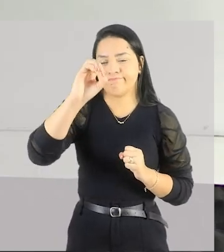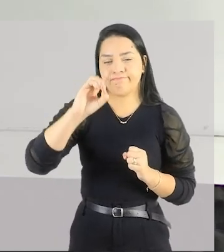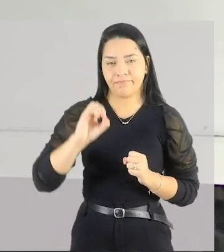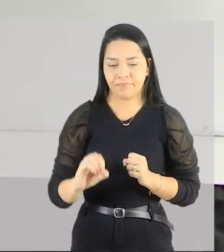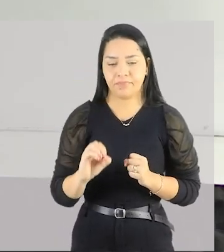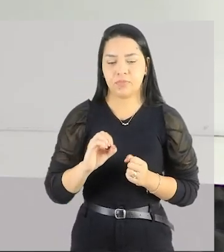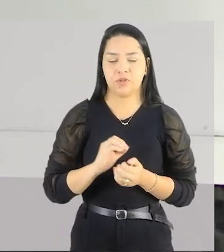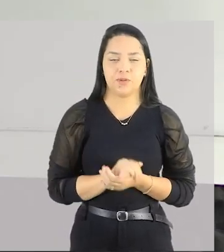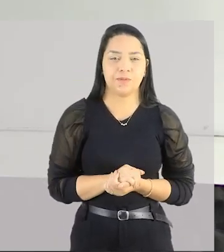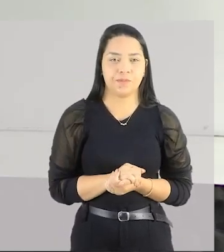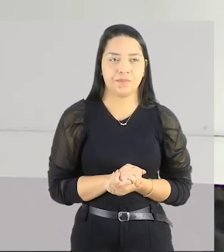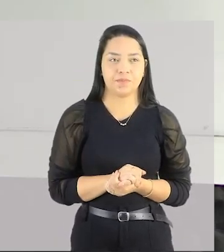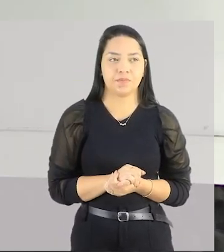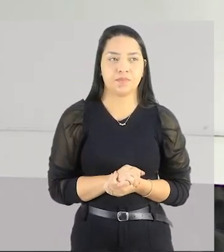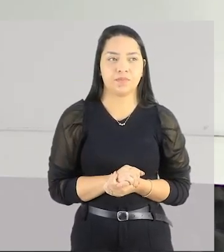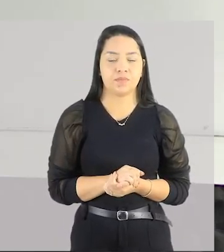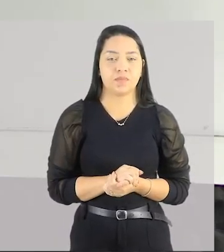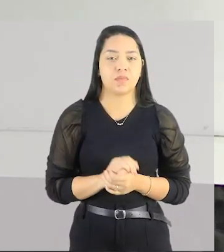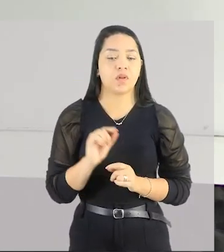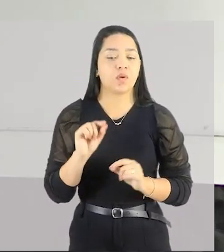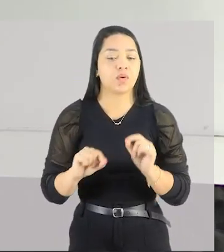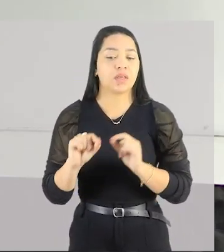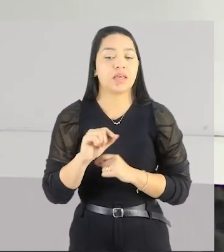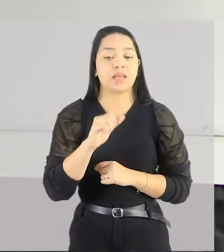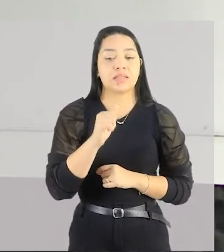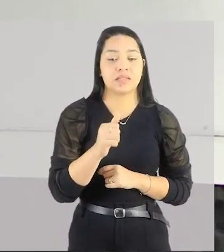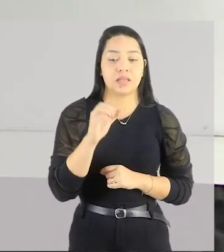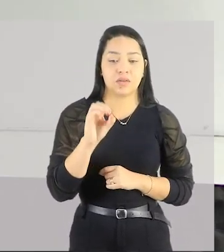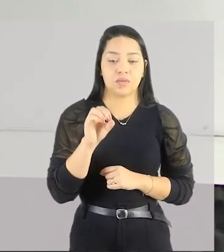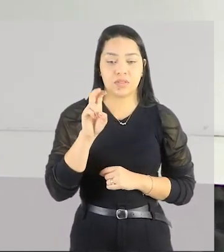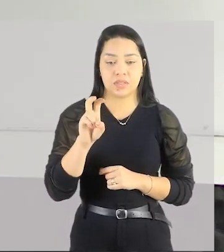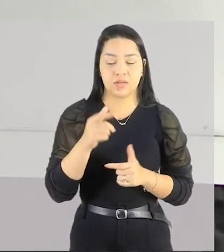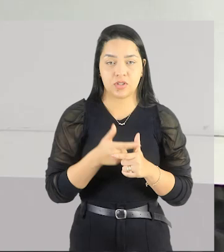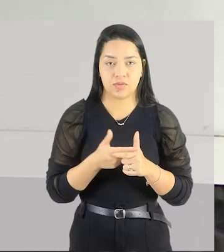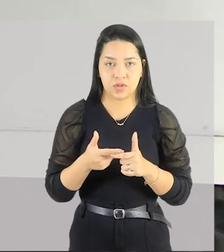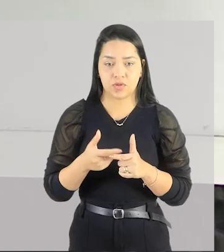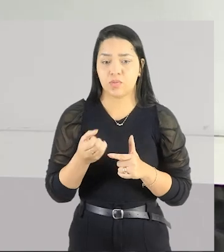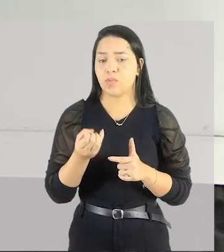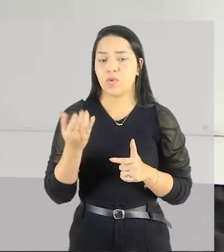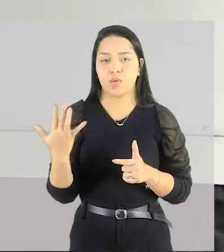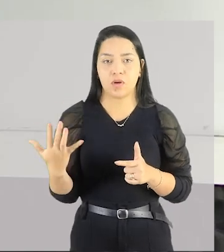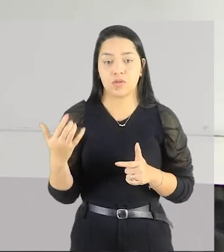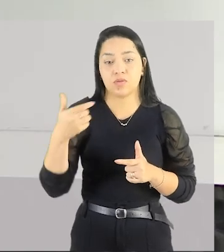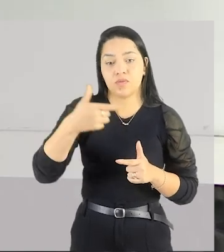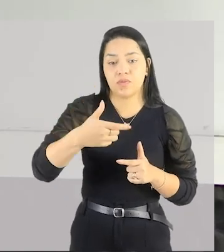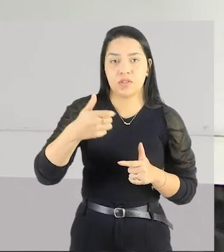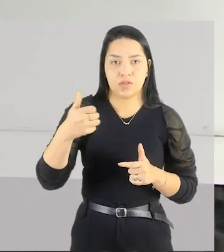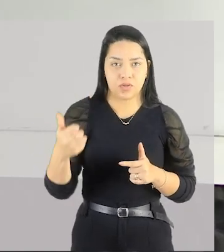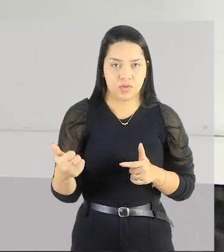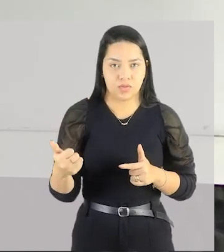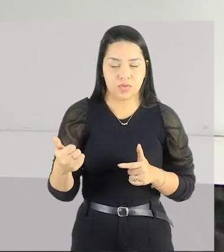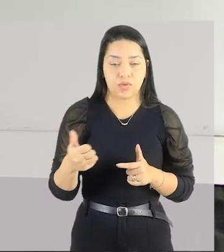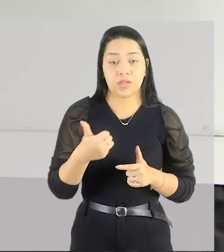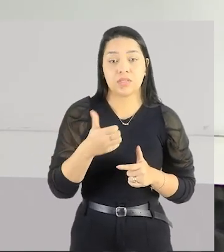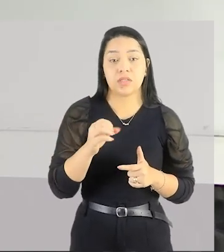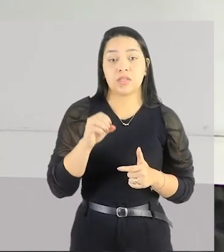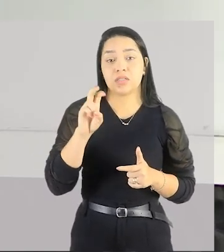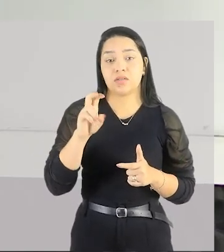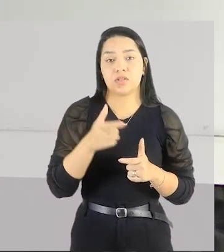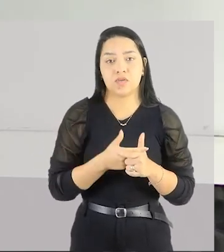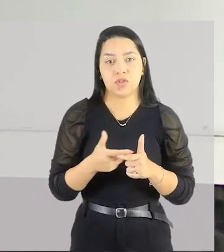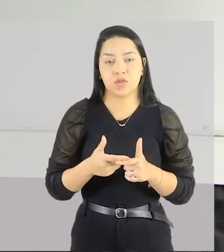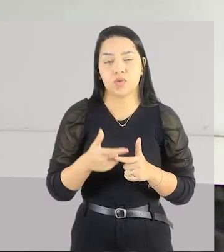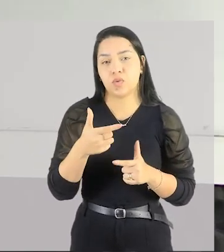com um zero de baixo. Ficou 105 dividido por quanto? Por 21. E 105 dividido